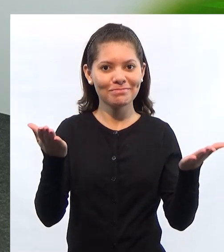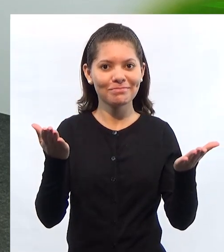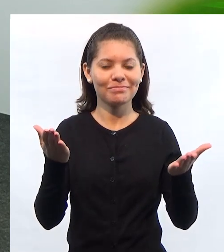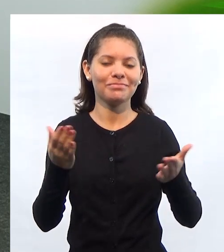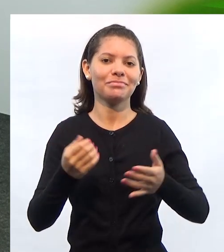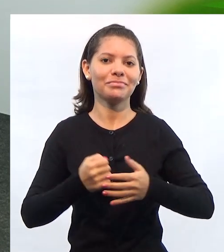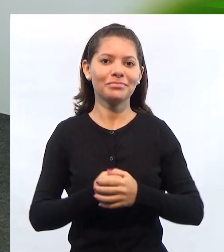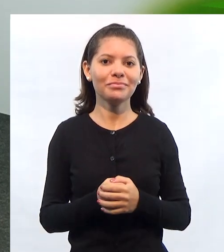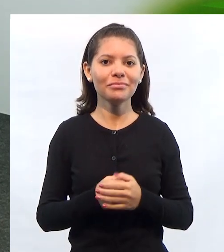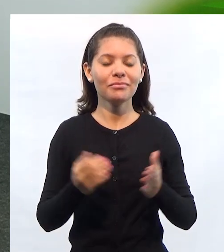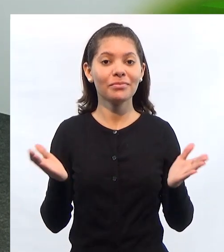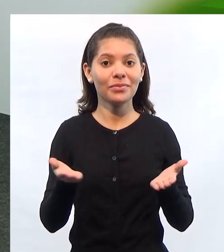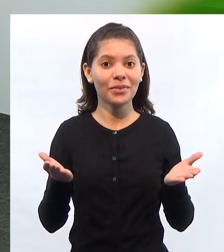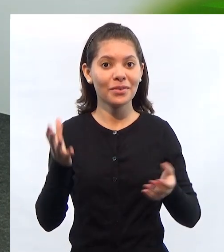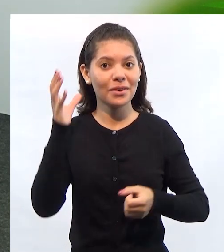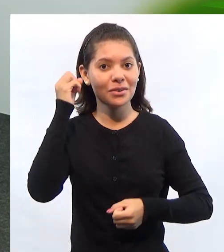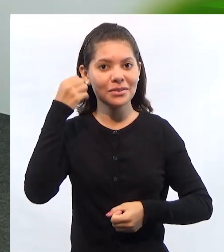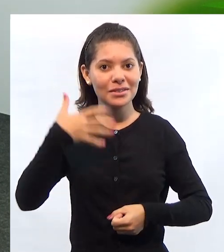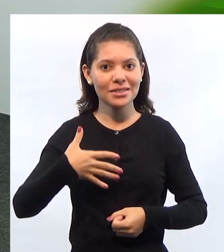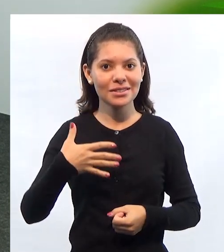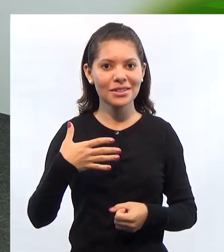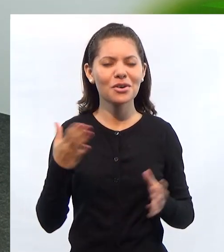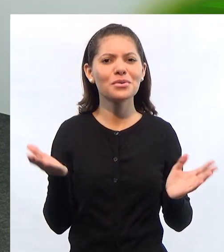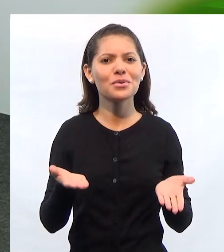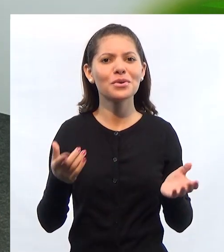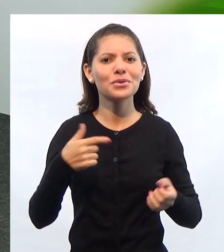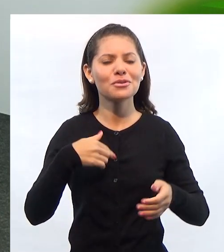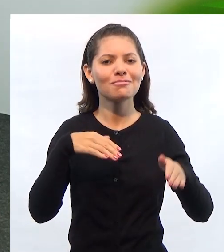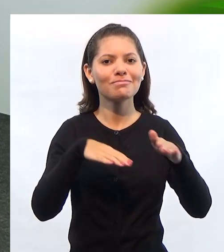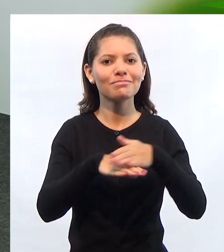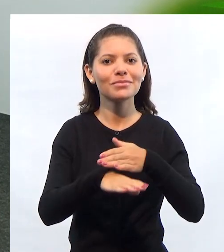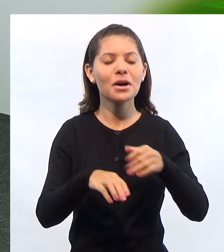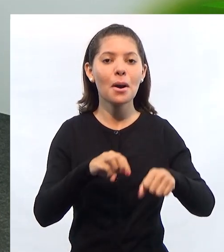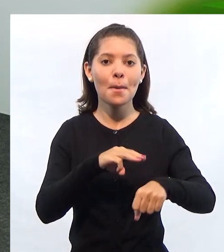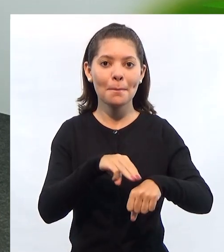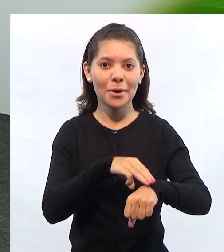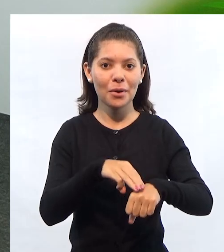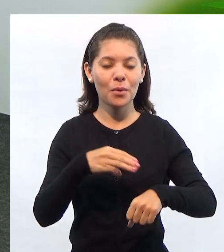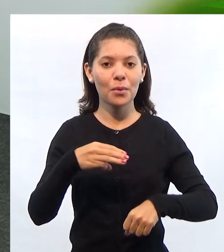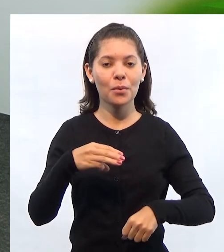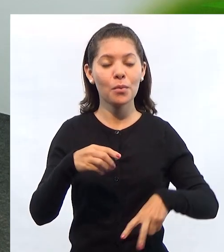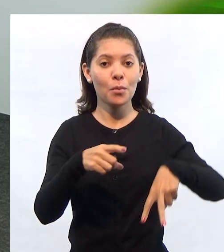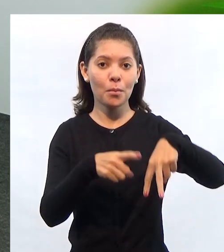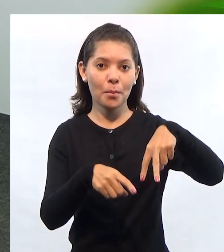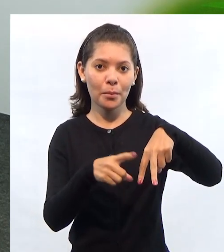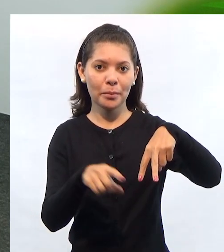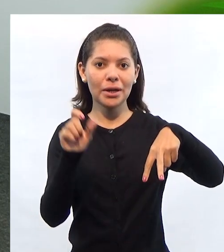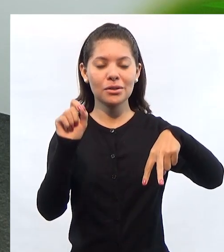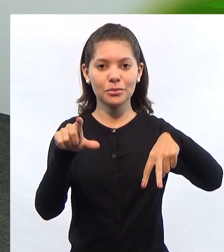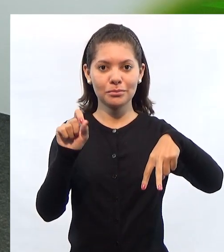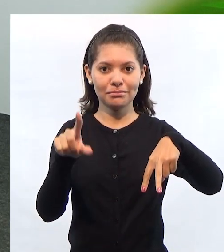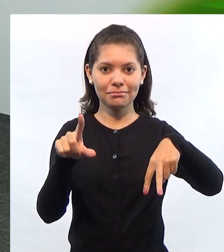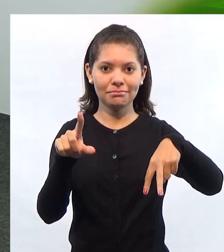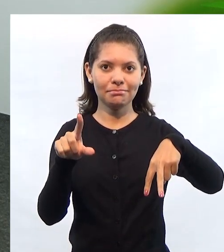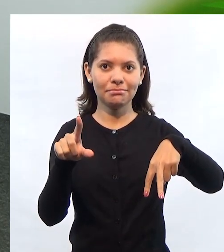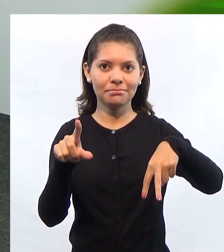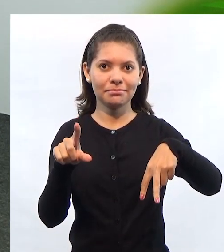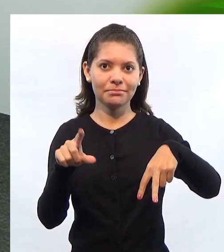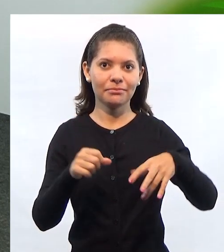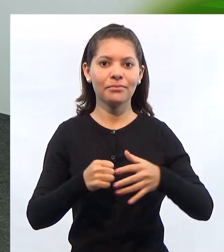vou fazer a minha audiodescrição. Hoje eu estou calçando sapatos marrons, vestindo uma calça jeans